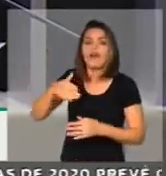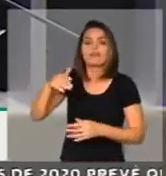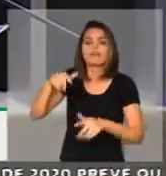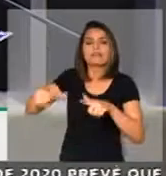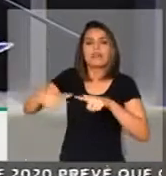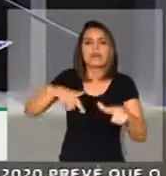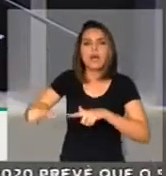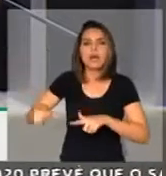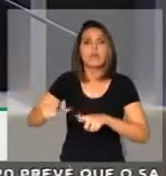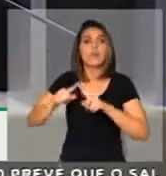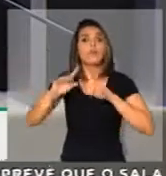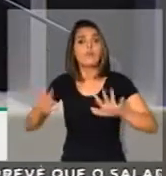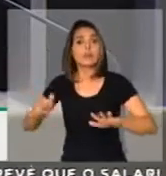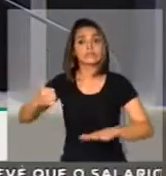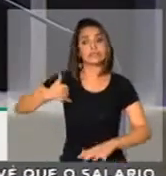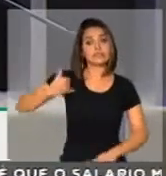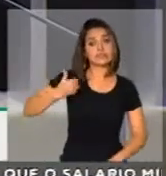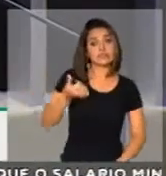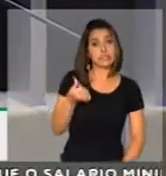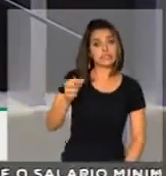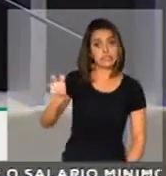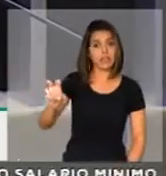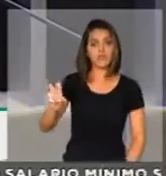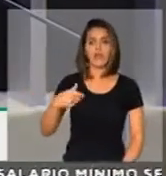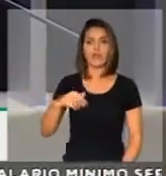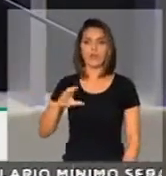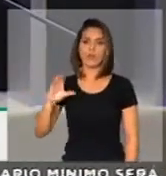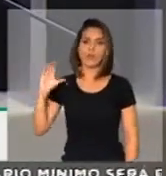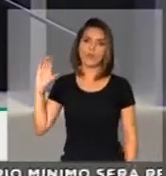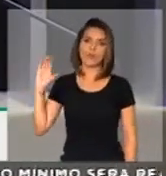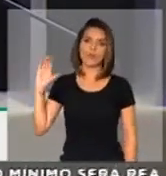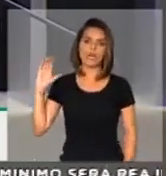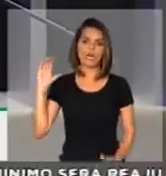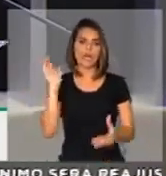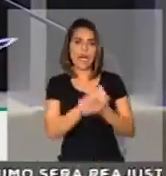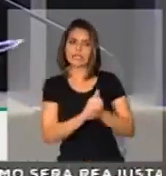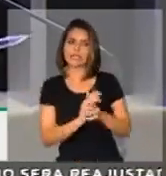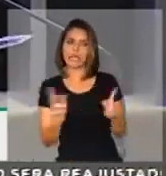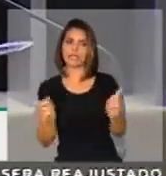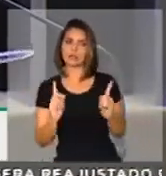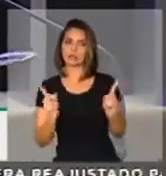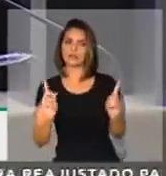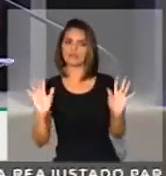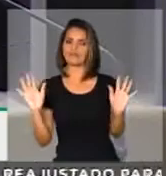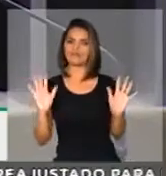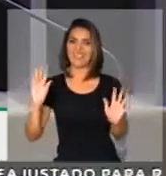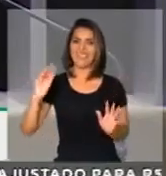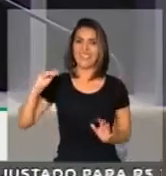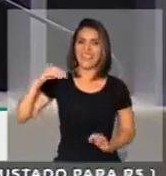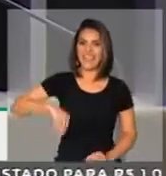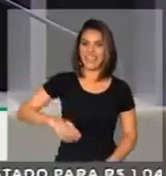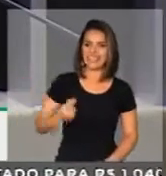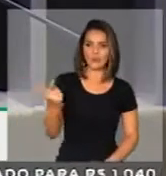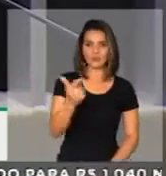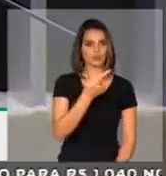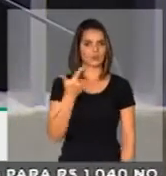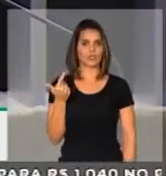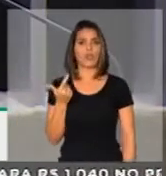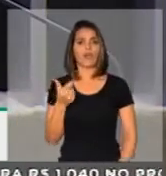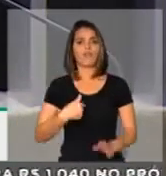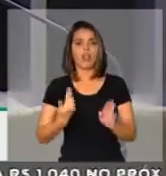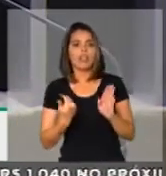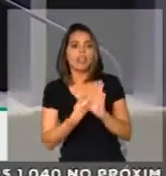idoso, tem 65 anos, acaba omitindo que é casado ou que não tem aquela renda na família, burlando as